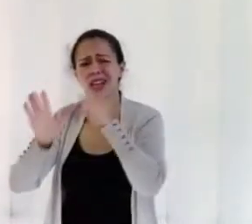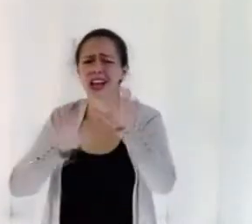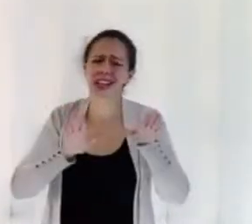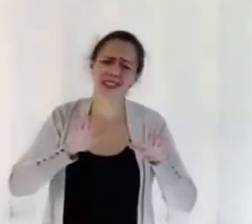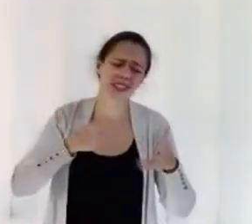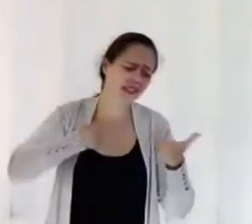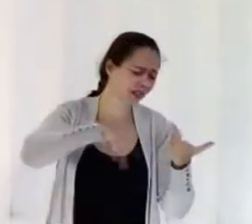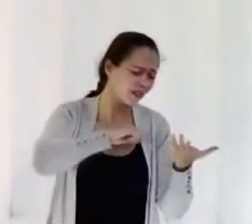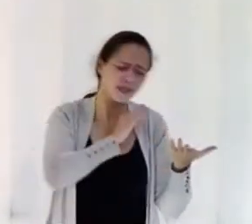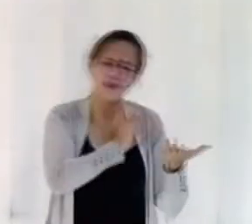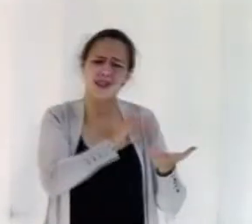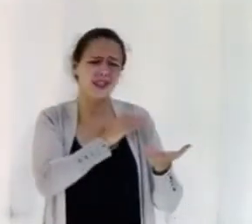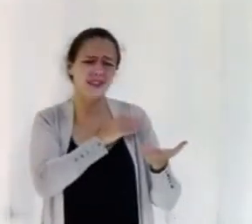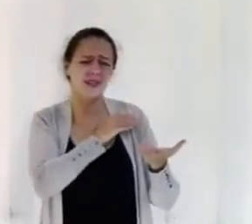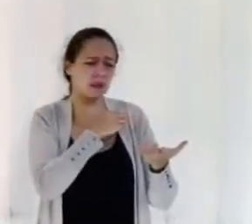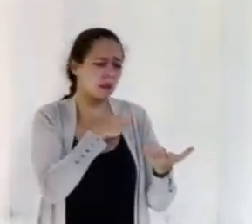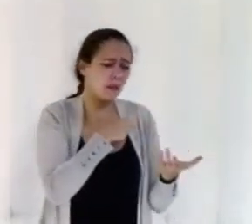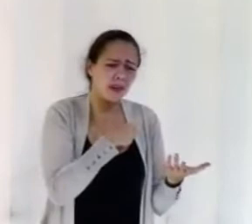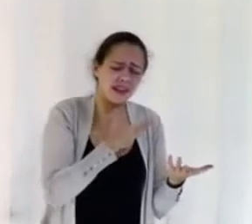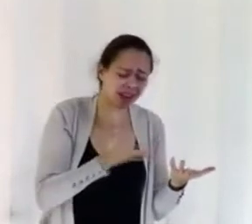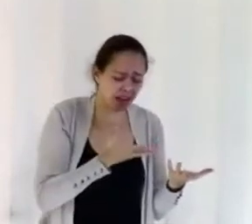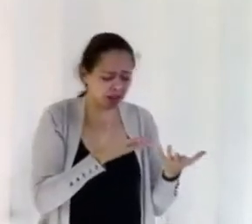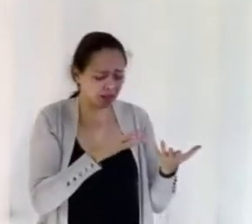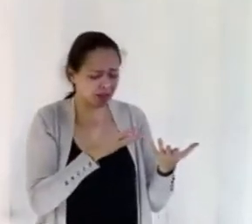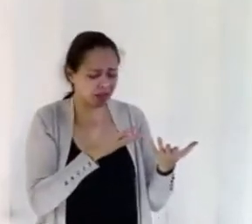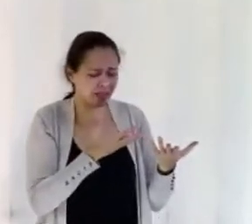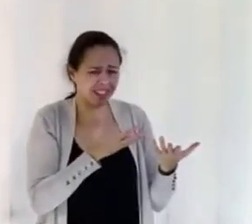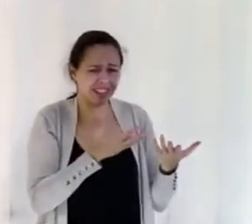tornamos apenas religiosos. Mas o Evangelho